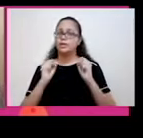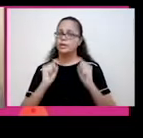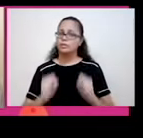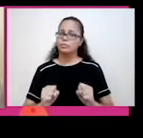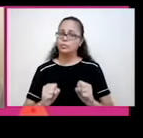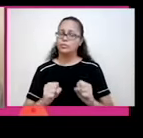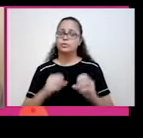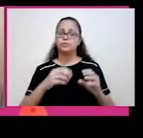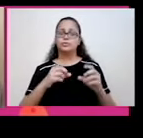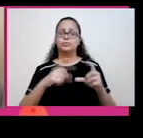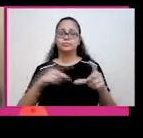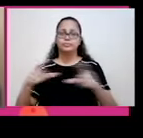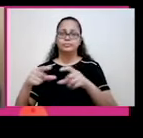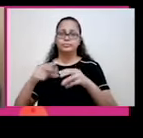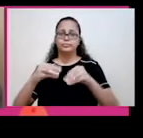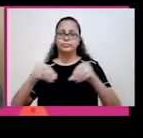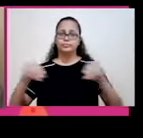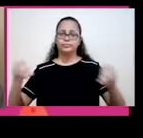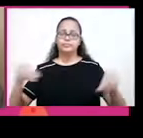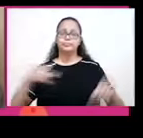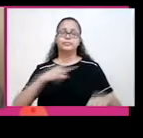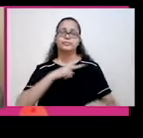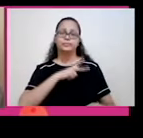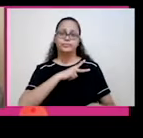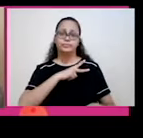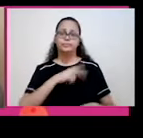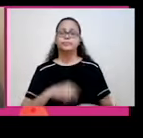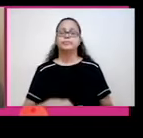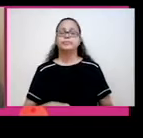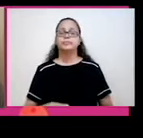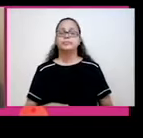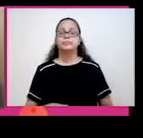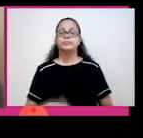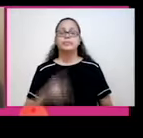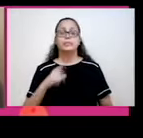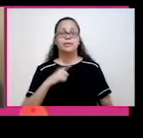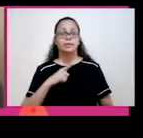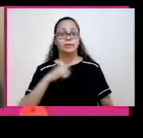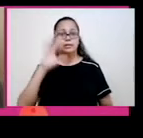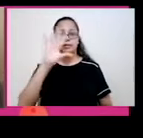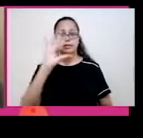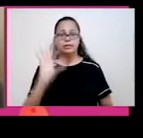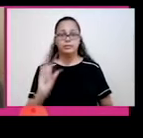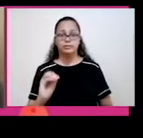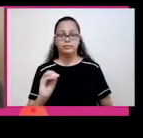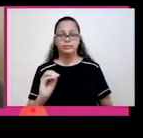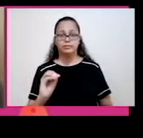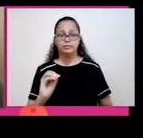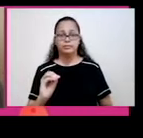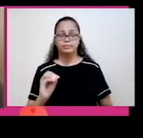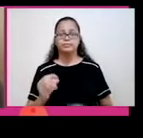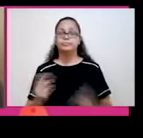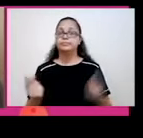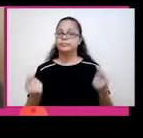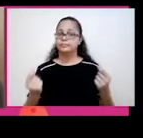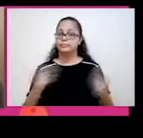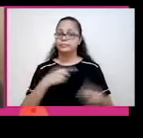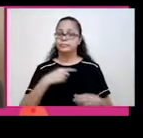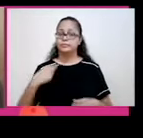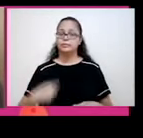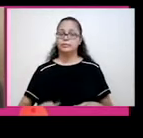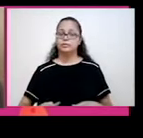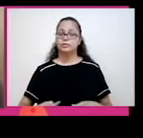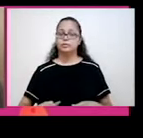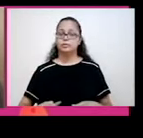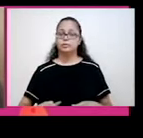aí da propriedade privada, né? Do lucro, etc. Nós temos aqui esse mapa das zonas econômicas especiais da China. Olha